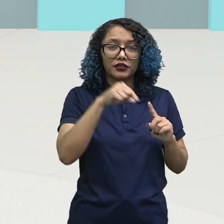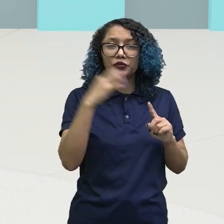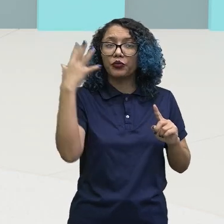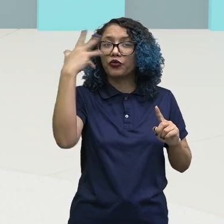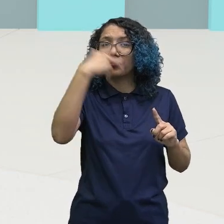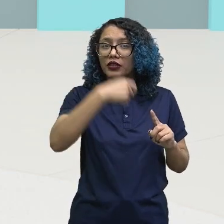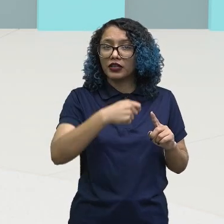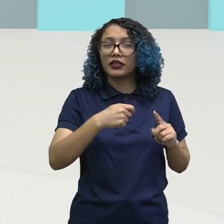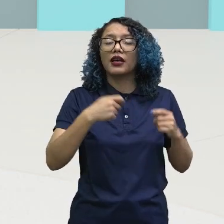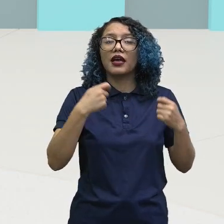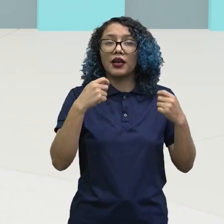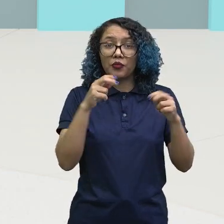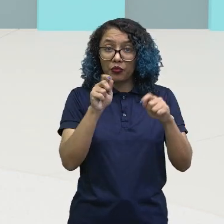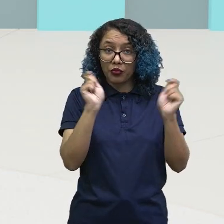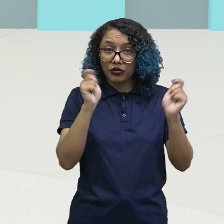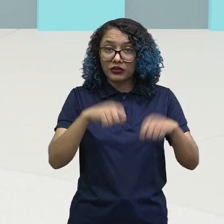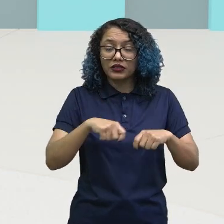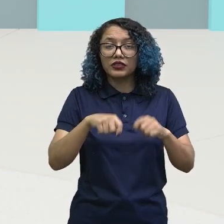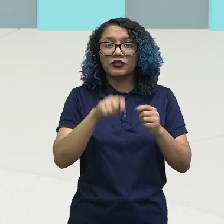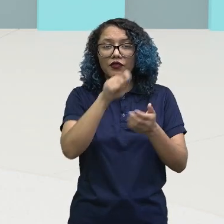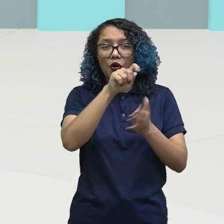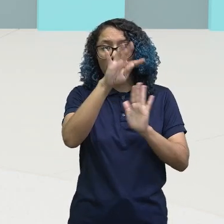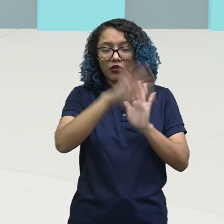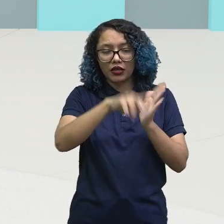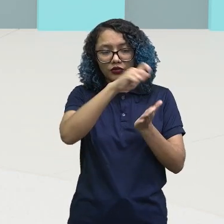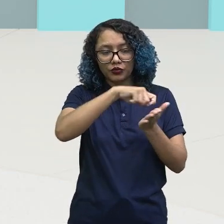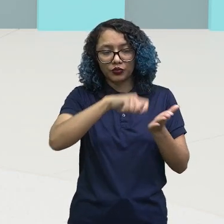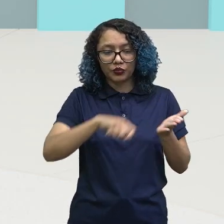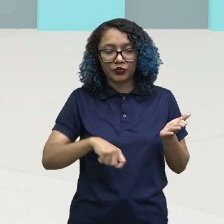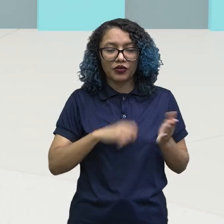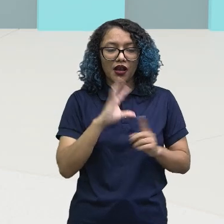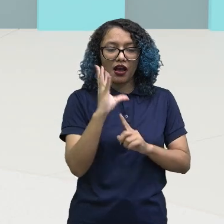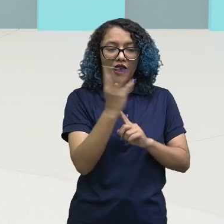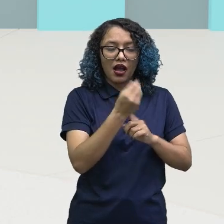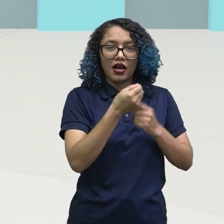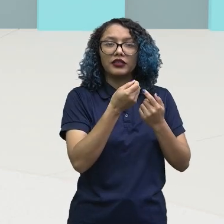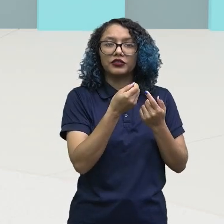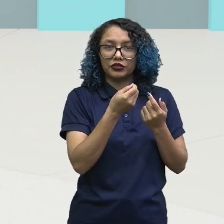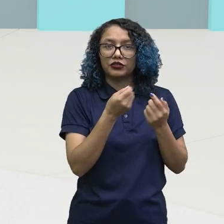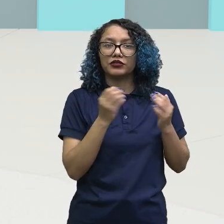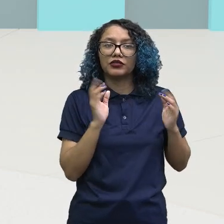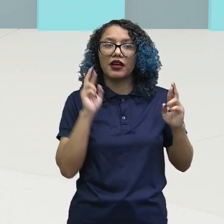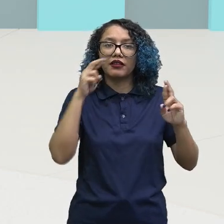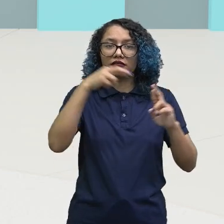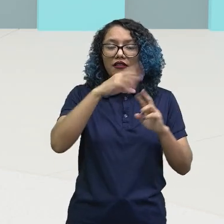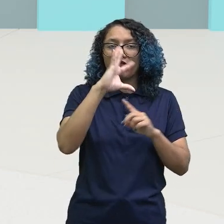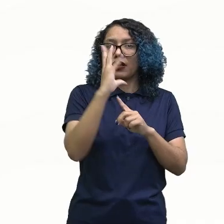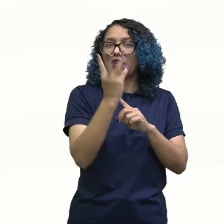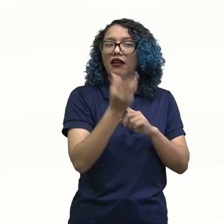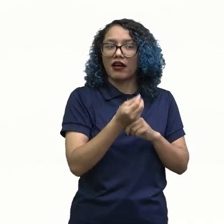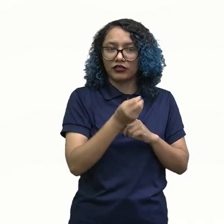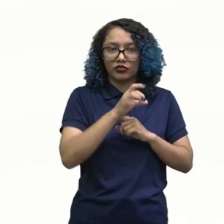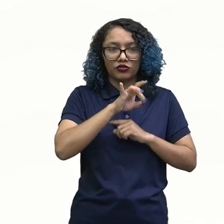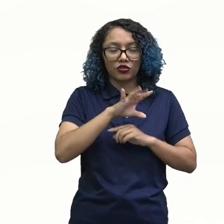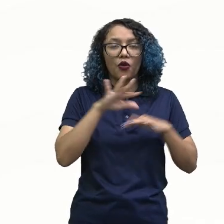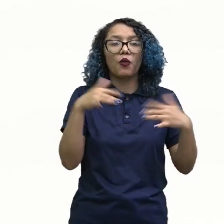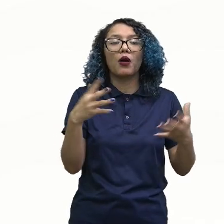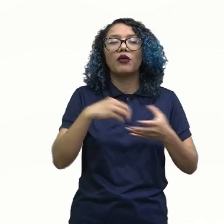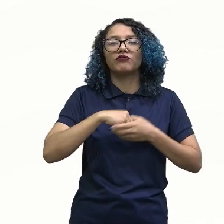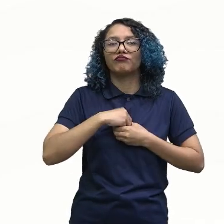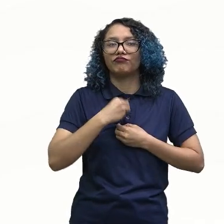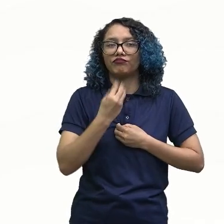texto apenas falando da arte sobre a própria arte, que é o parnasianismo. Vejam o conceito aí